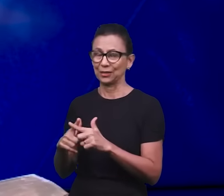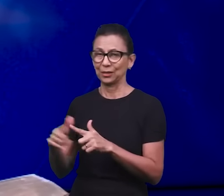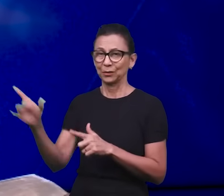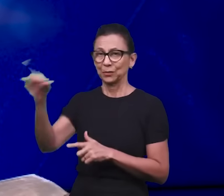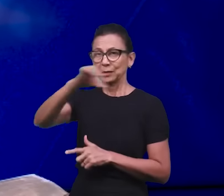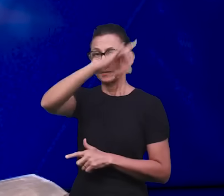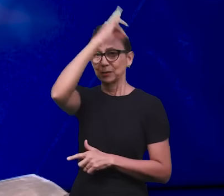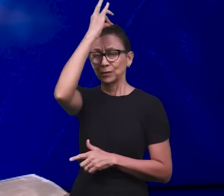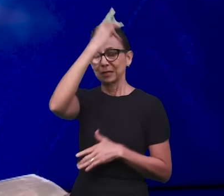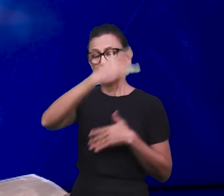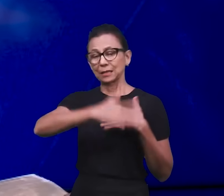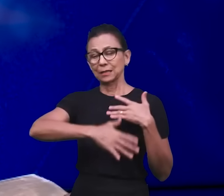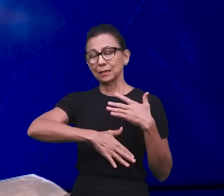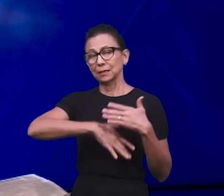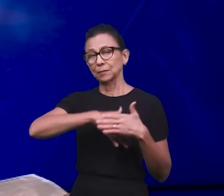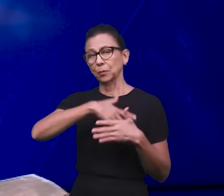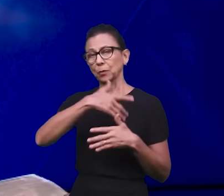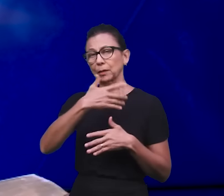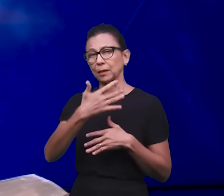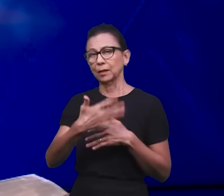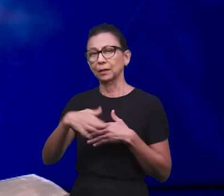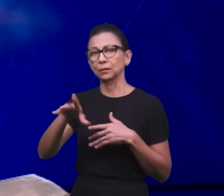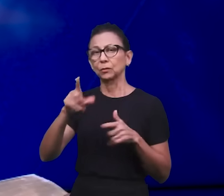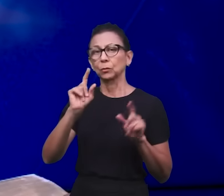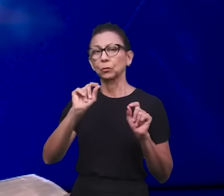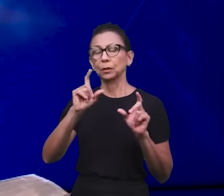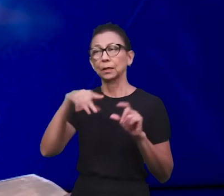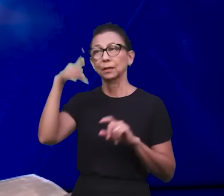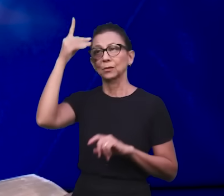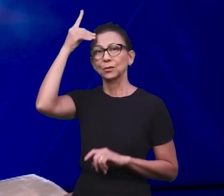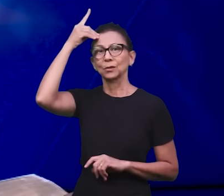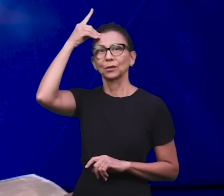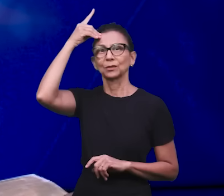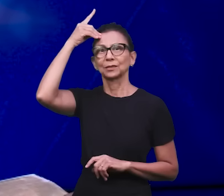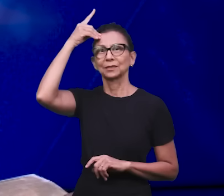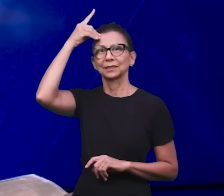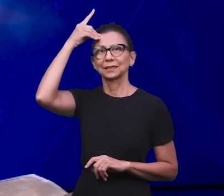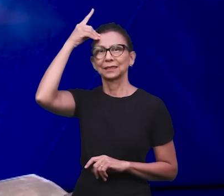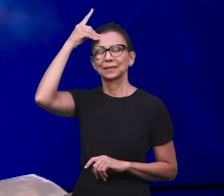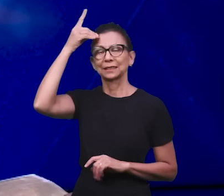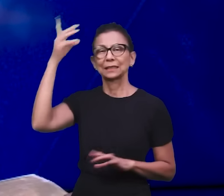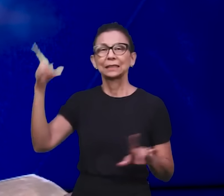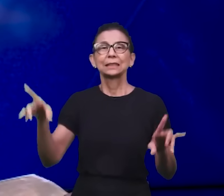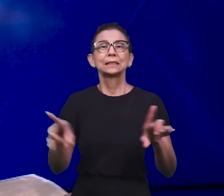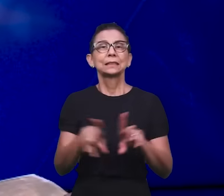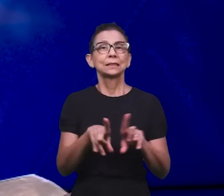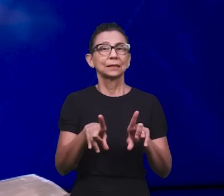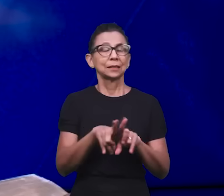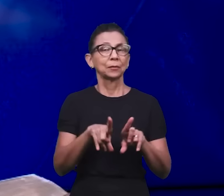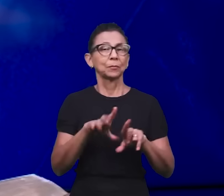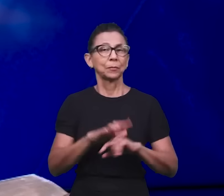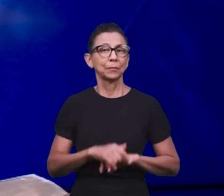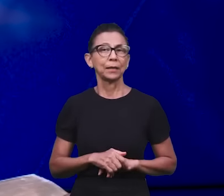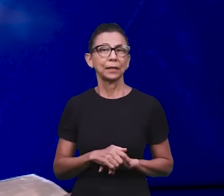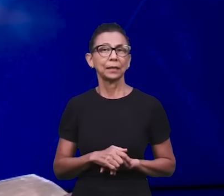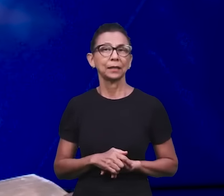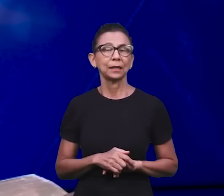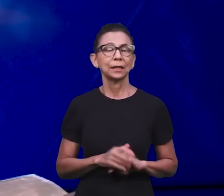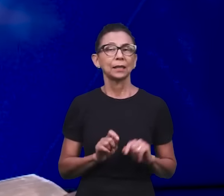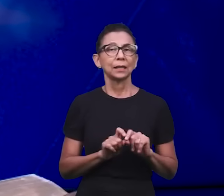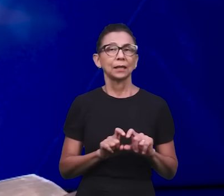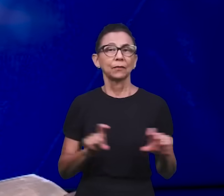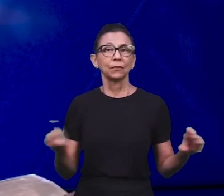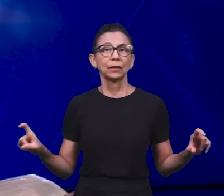está cheia do Espírito Santo, transbordando dos dons espirituais. E também a expressão o dia